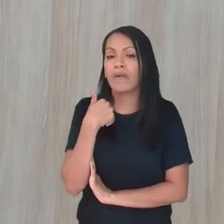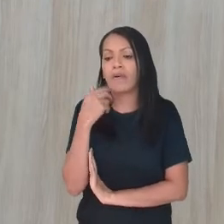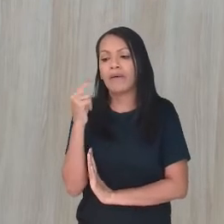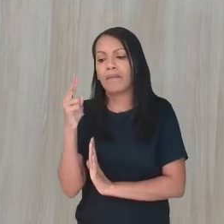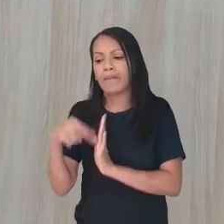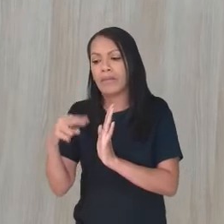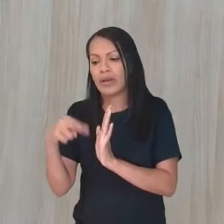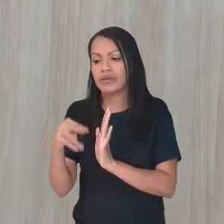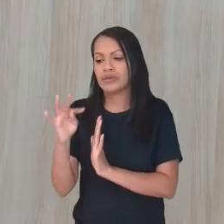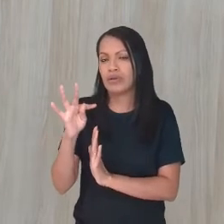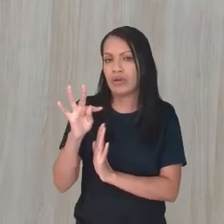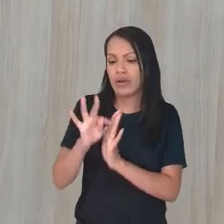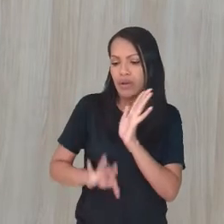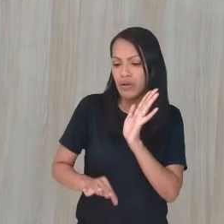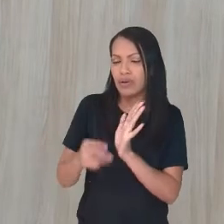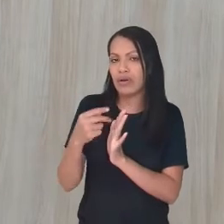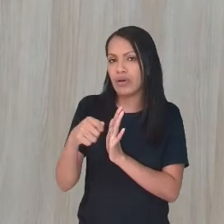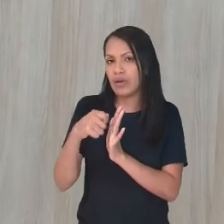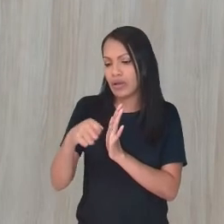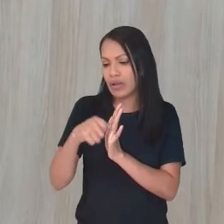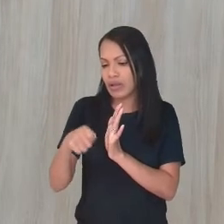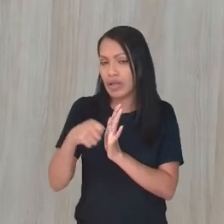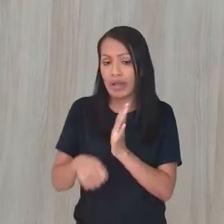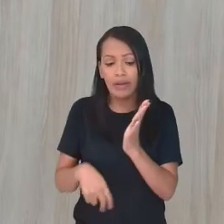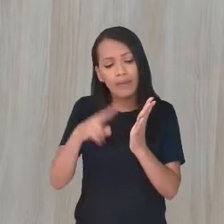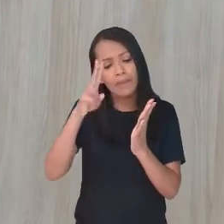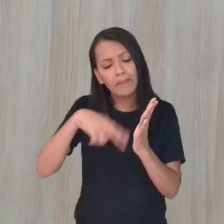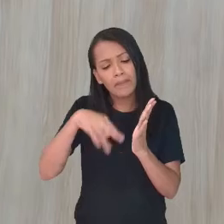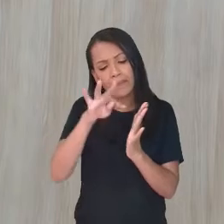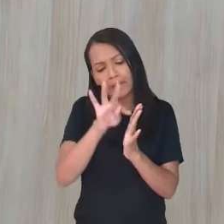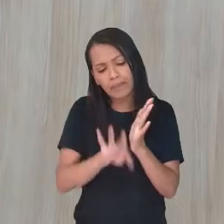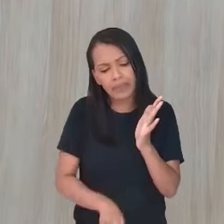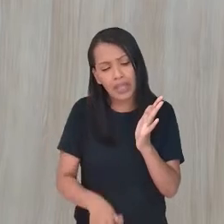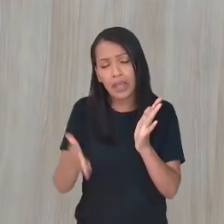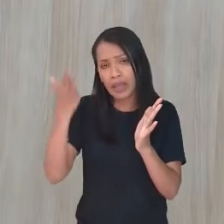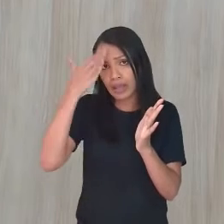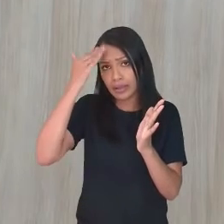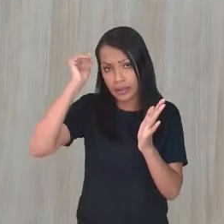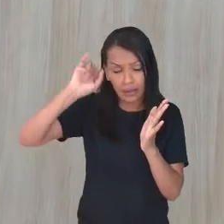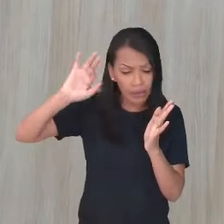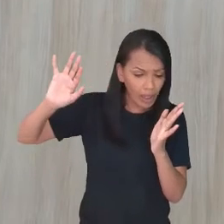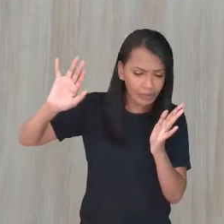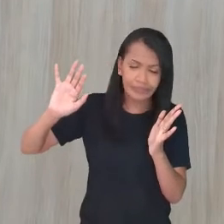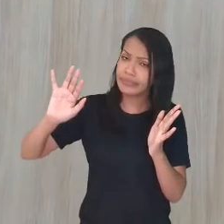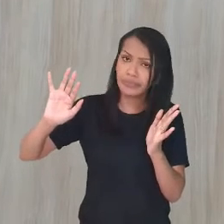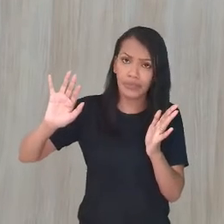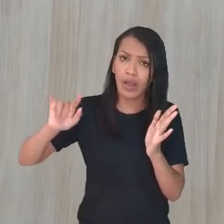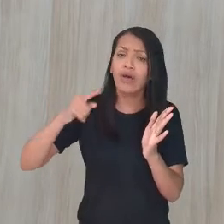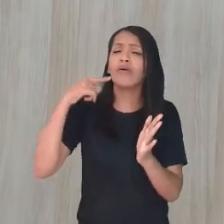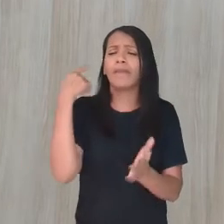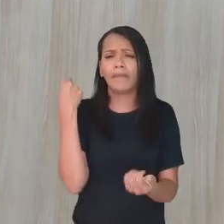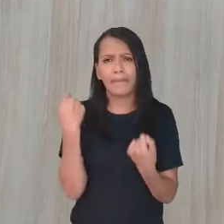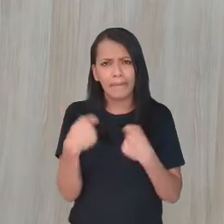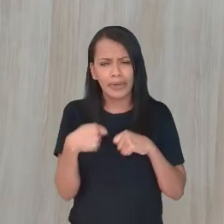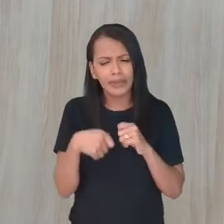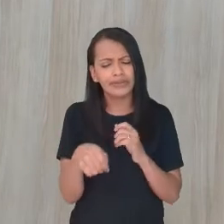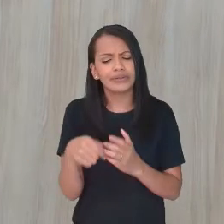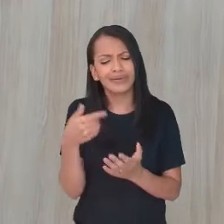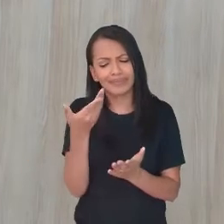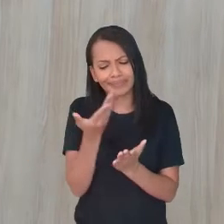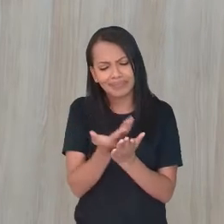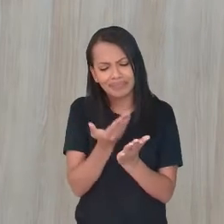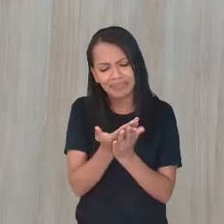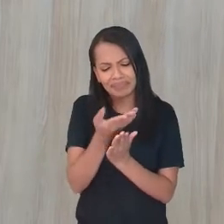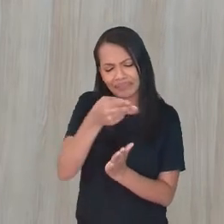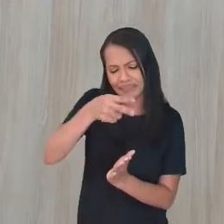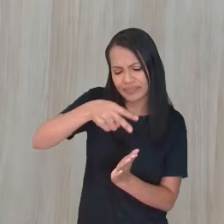texto para que seja, lê o que está aqui nas linhas e entendeu tudo. Não, você não faz parte do texto também, então é